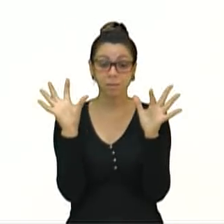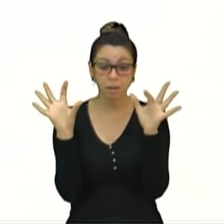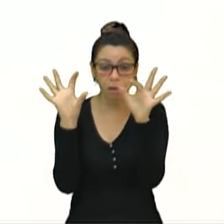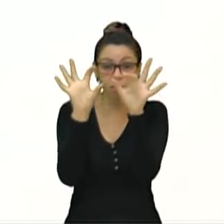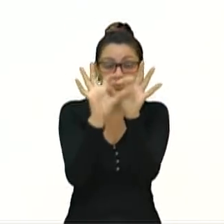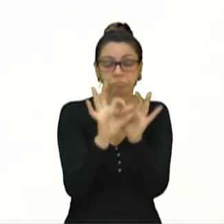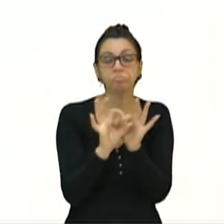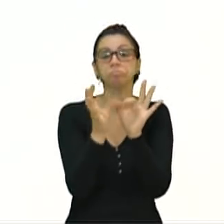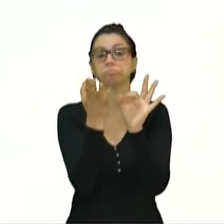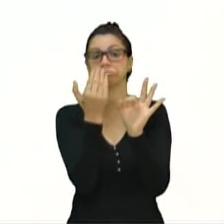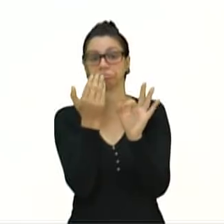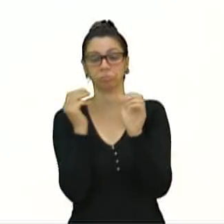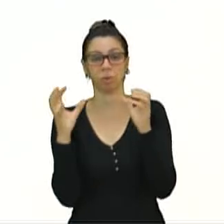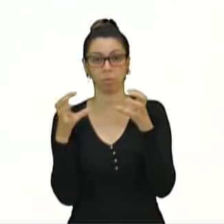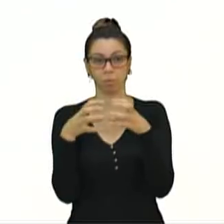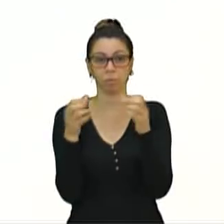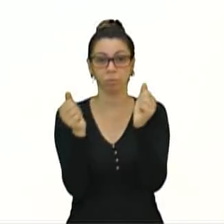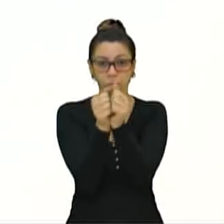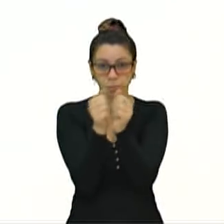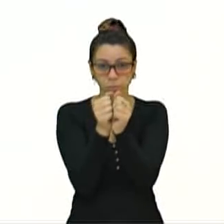alimentação que eles trabalham em conjunto.